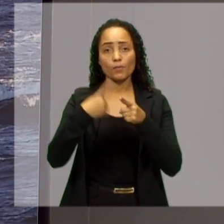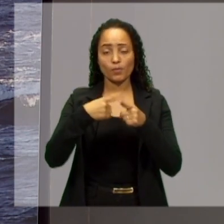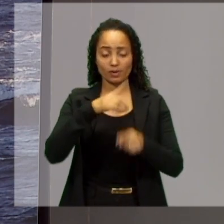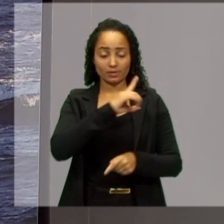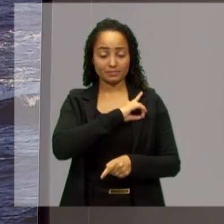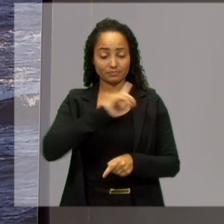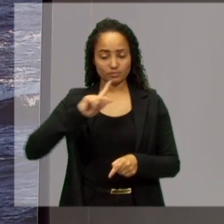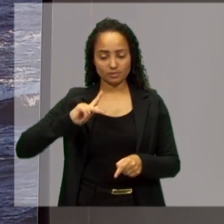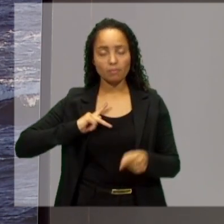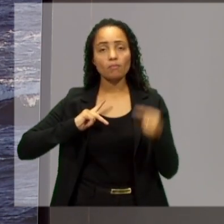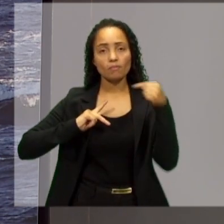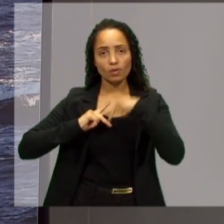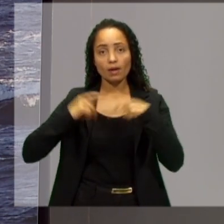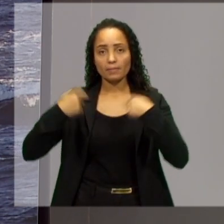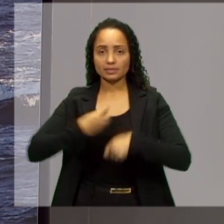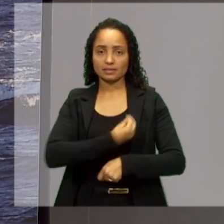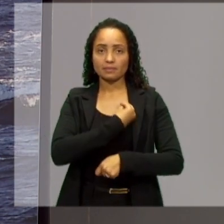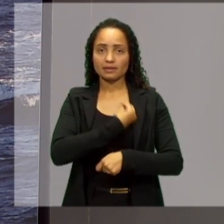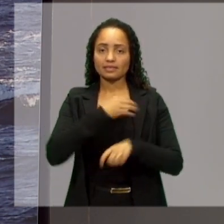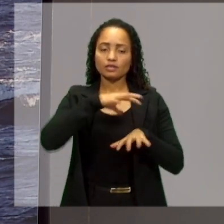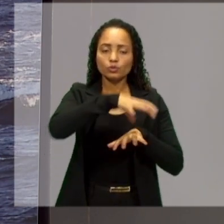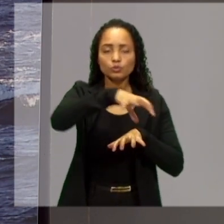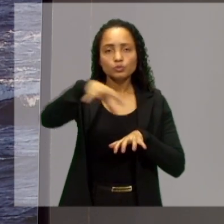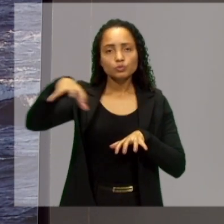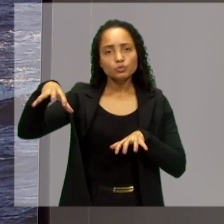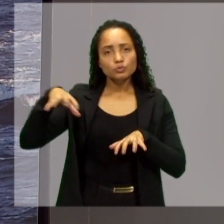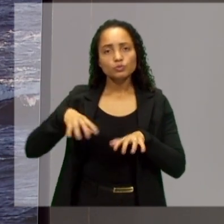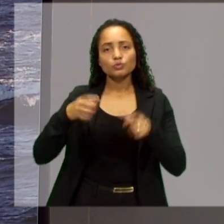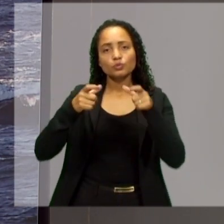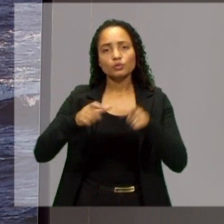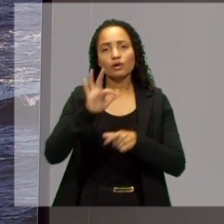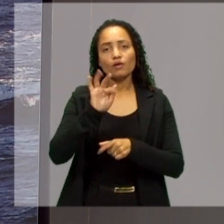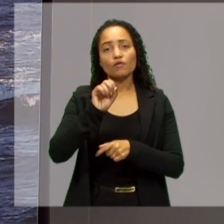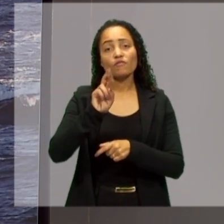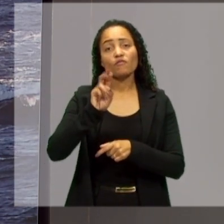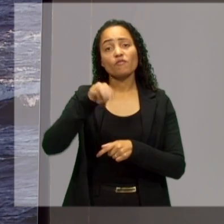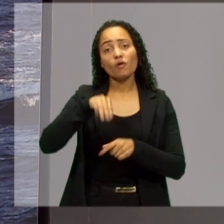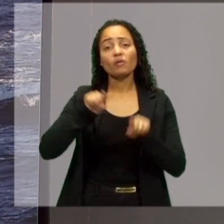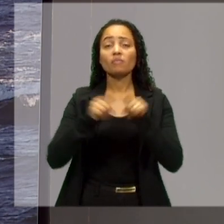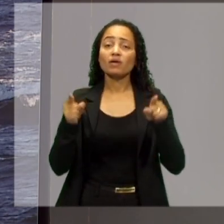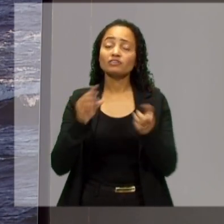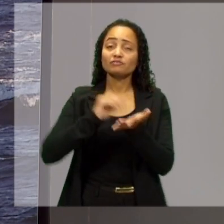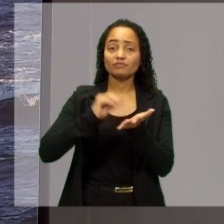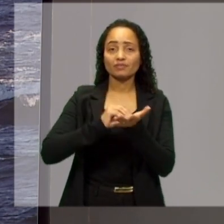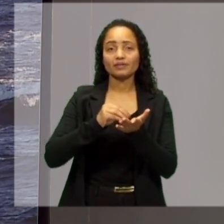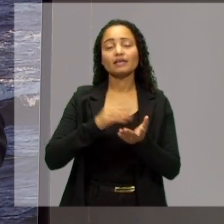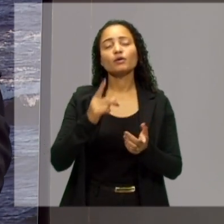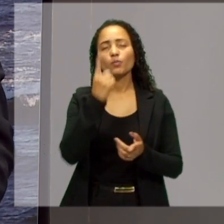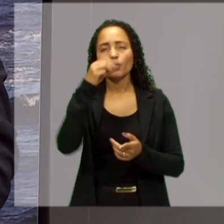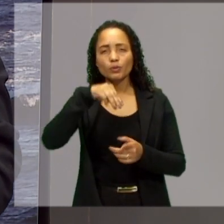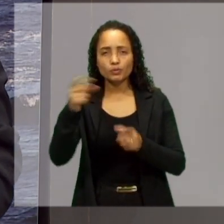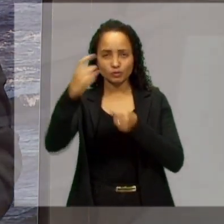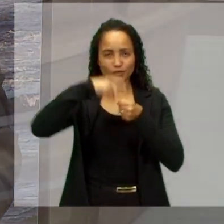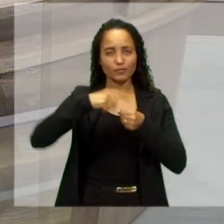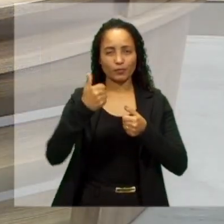uma coisa que deveria estar presente em todas as comarcas, mas infelizmente ainda não é a realidade. Só um minutinho, a gente já volta.